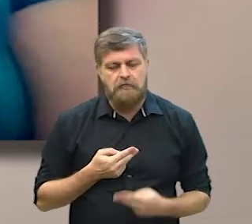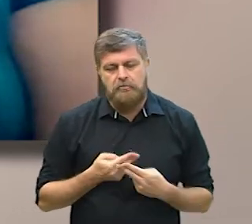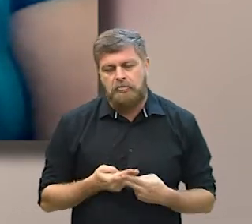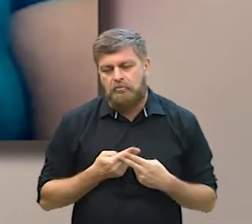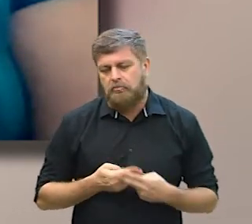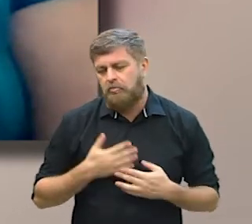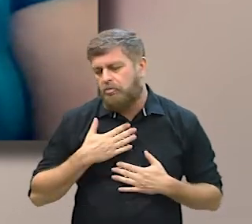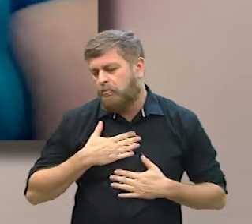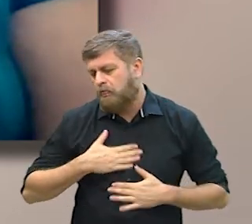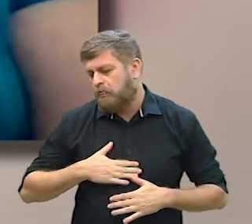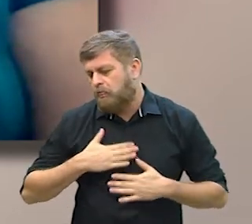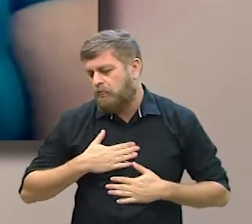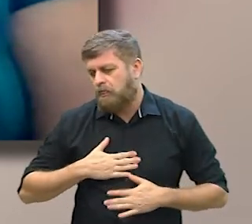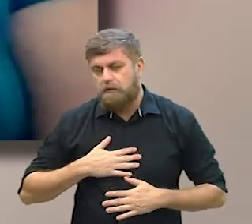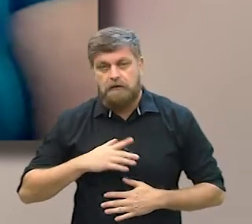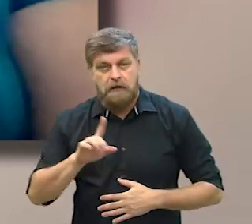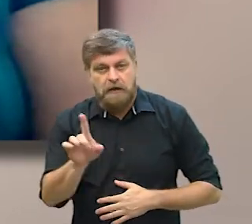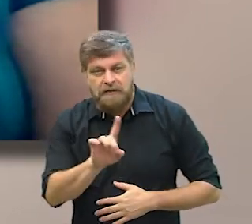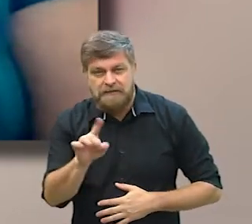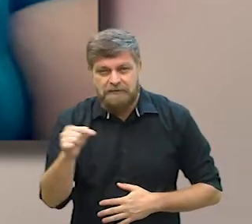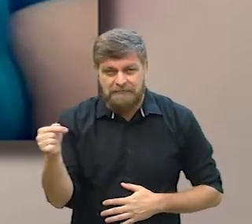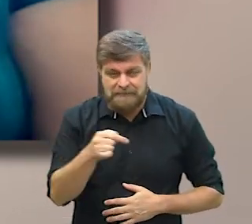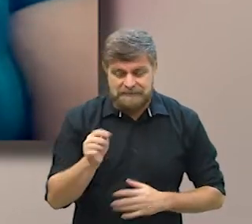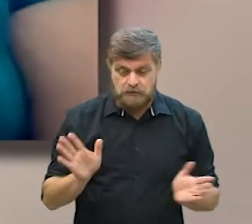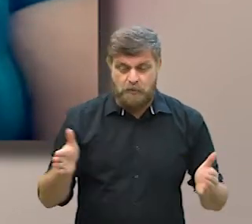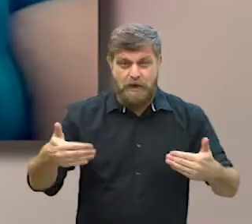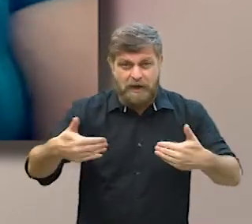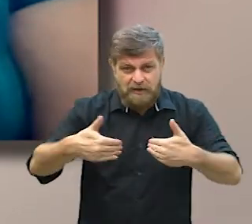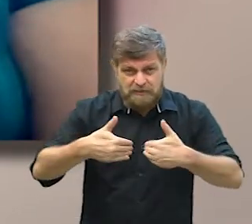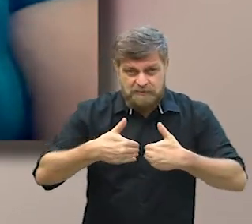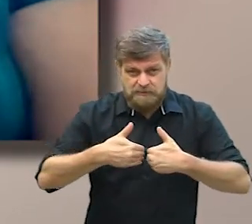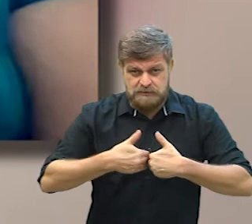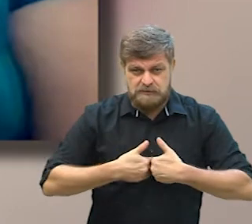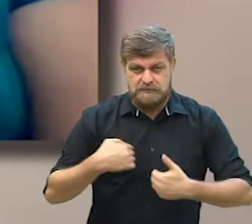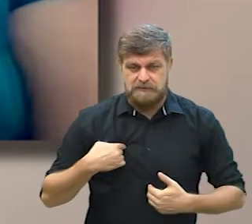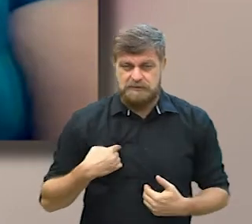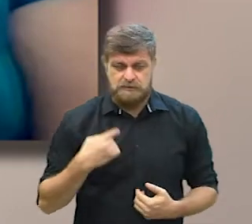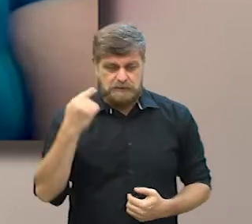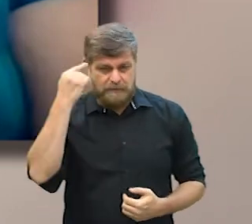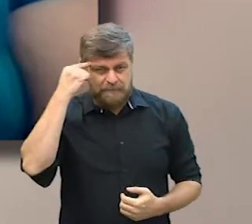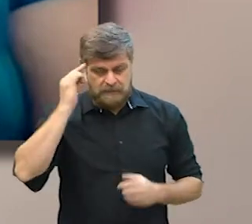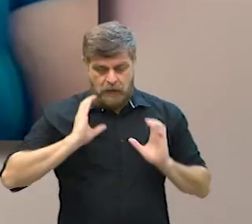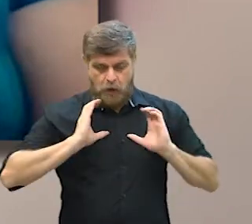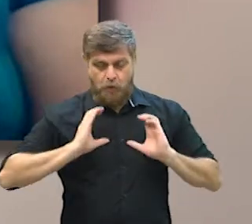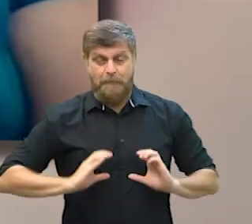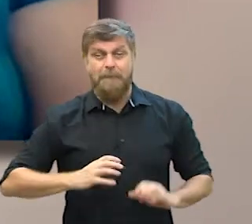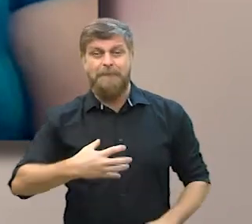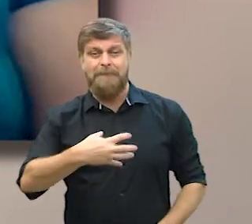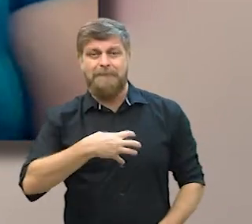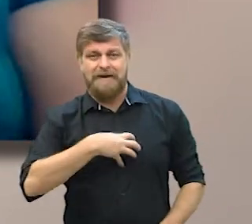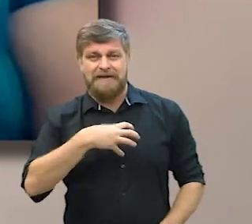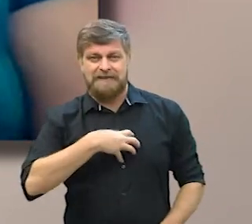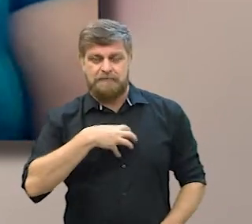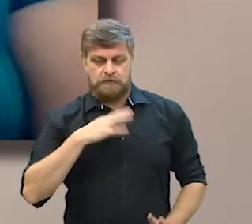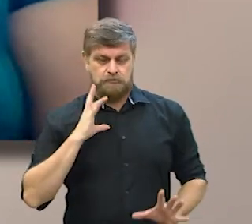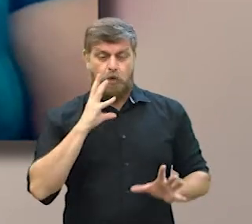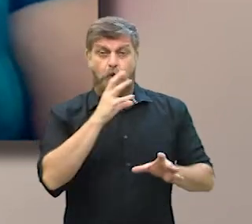mais passiva. Mas quando aqui, no caso do espectro autista, nós falamos de um comportamento de uma